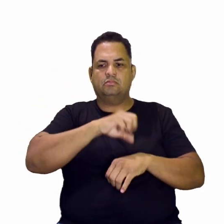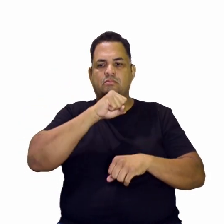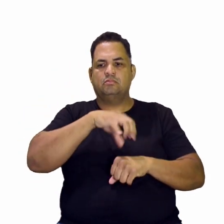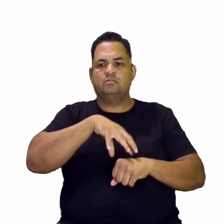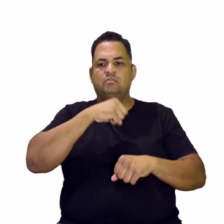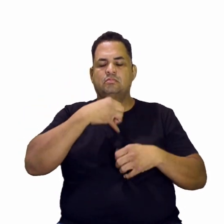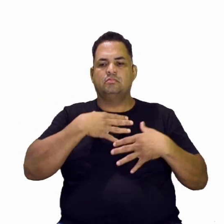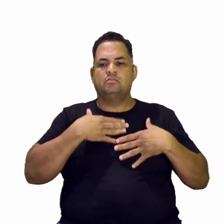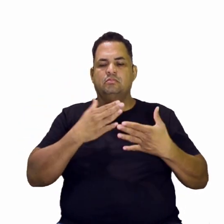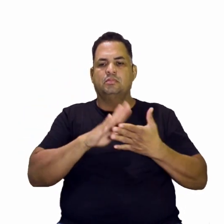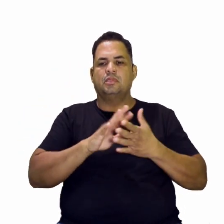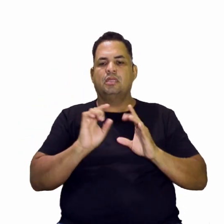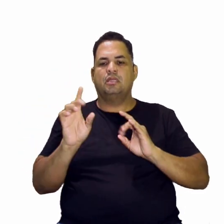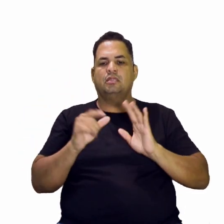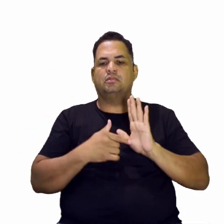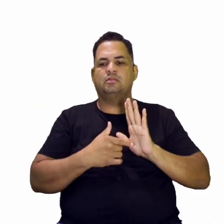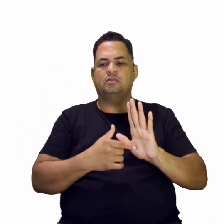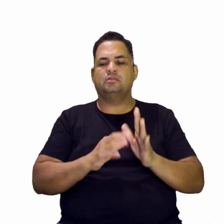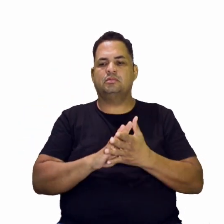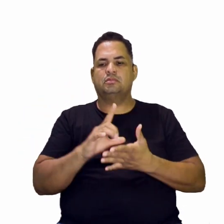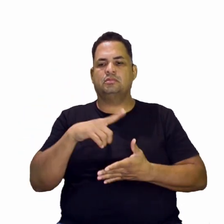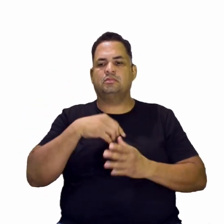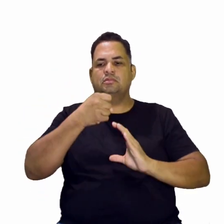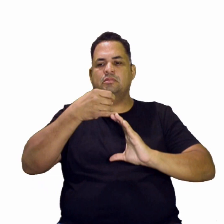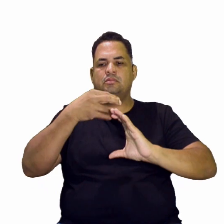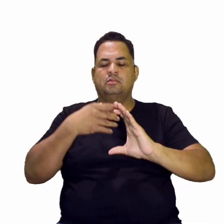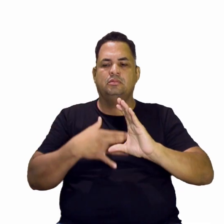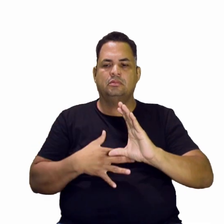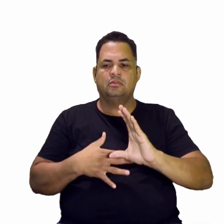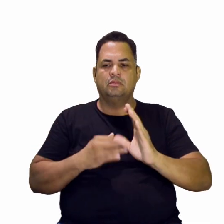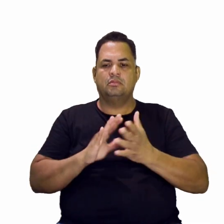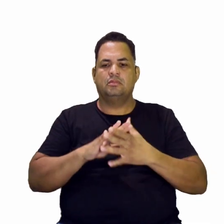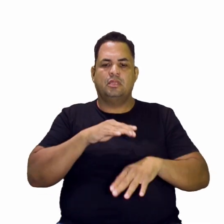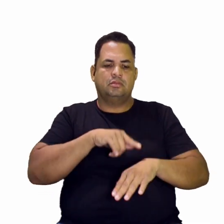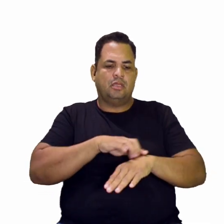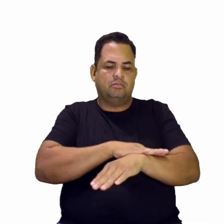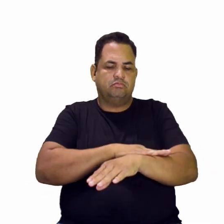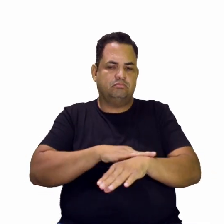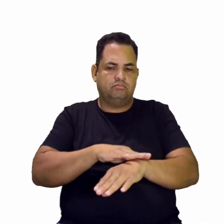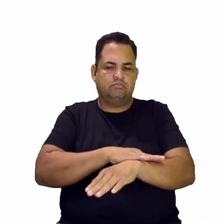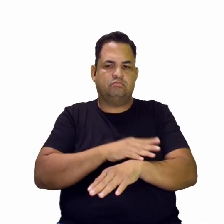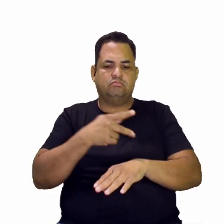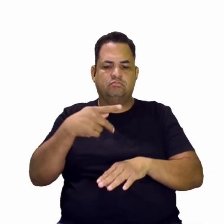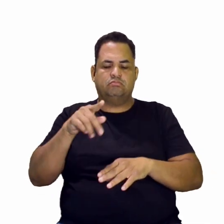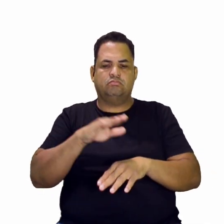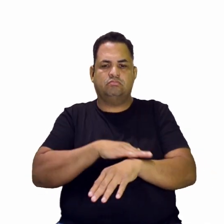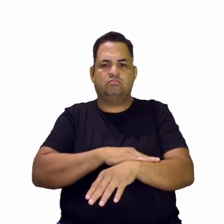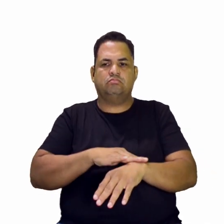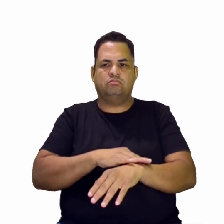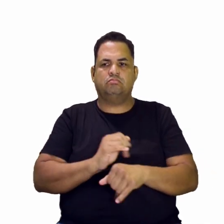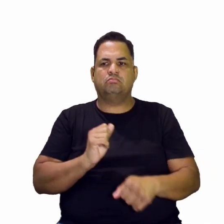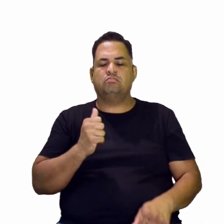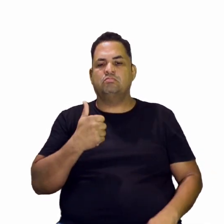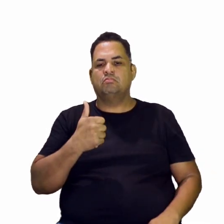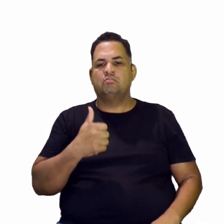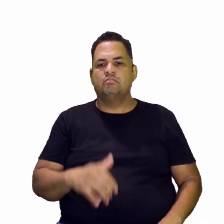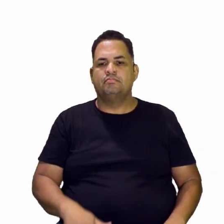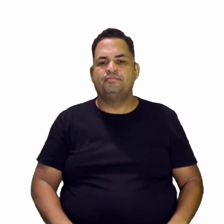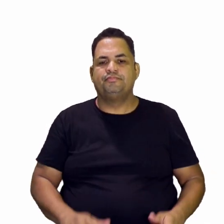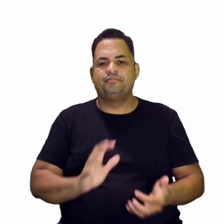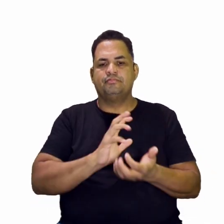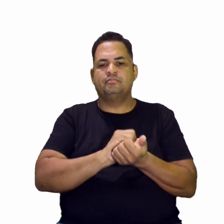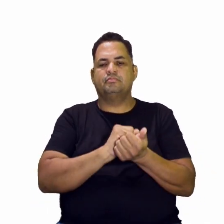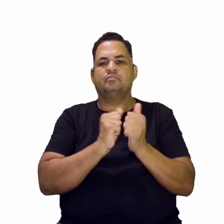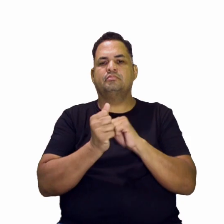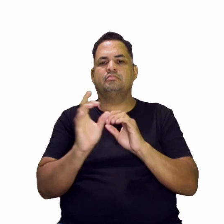cada um representante vai ter uma característica cutânea, ou seja, na sua pele, tá?